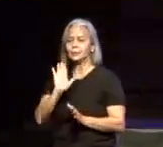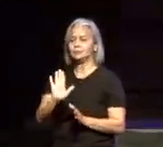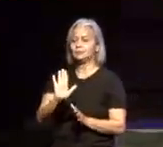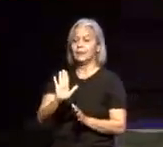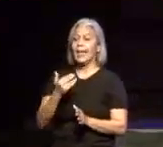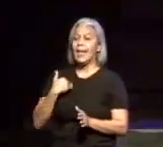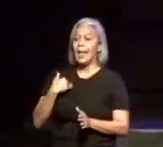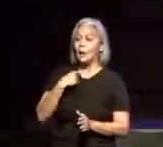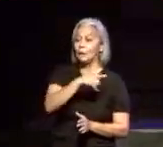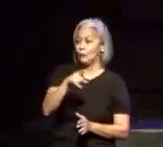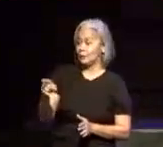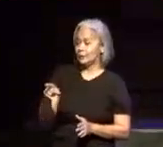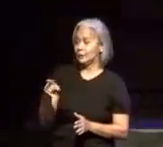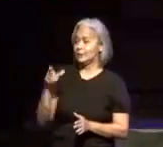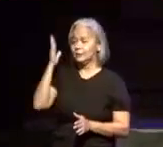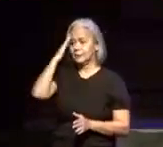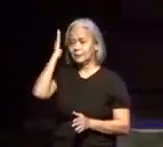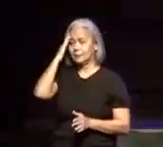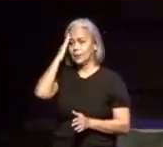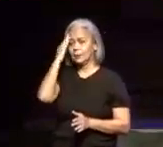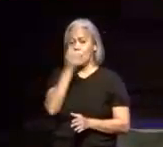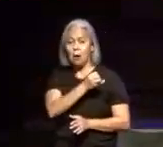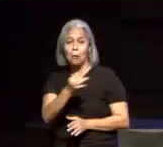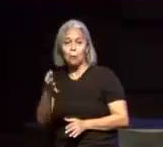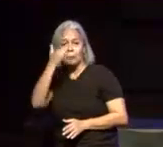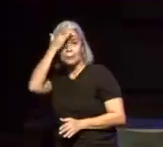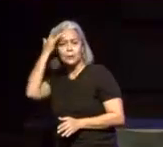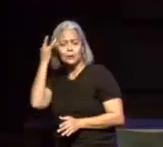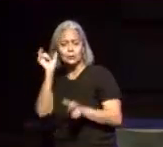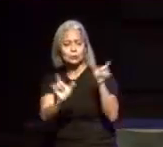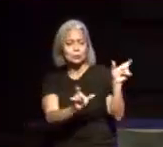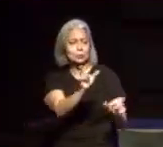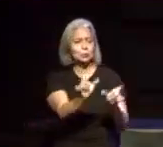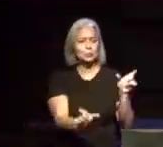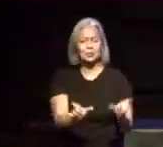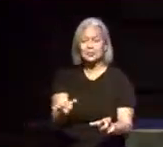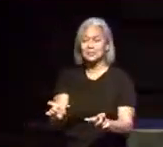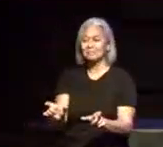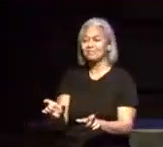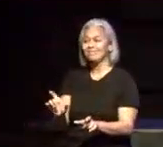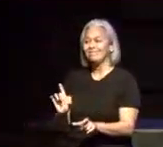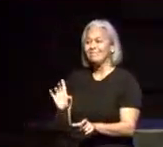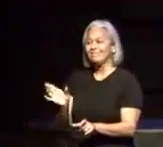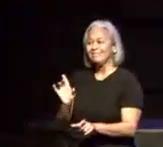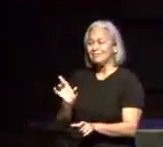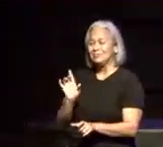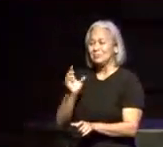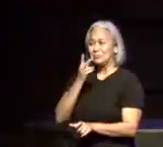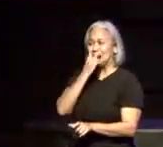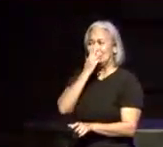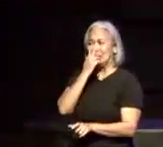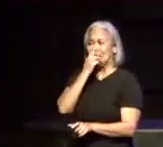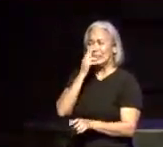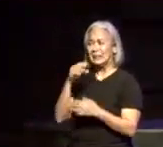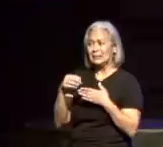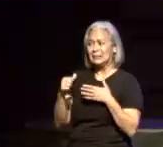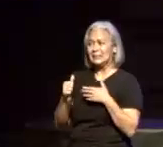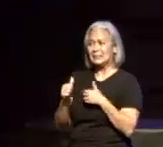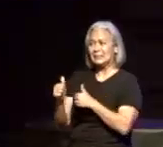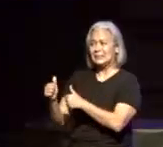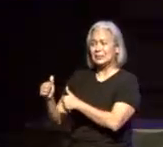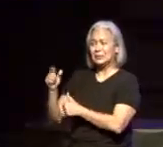algumas pessoas são péssimas representações do que significa ser um seguidor de Jesus. Eu e você